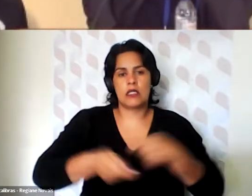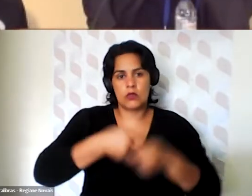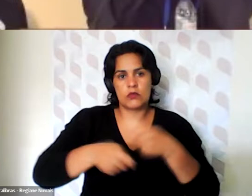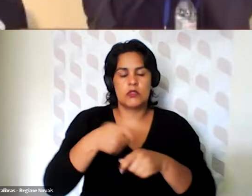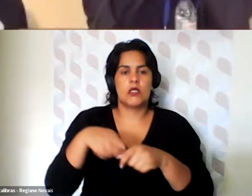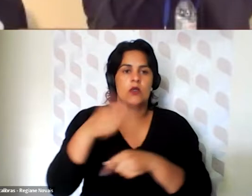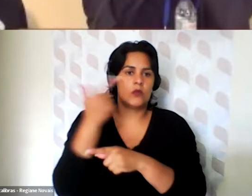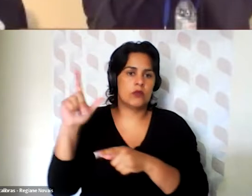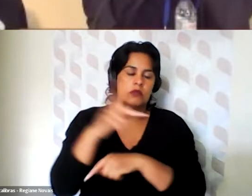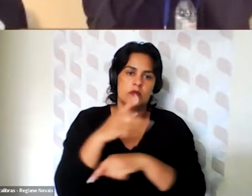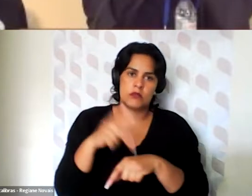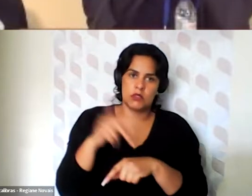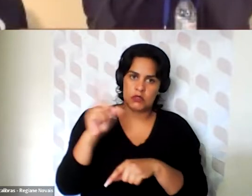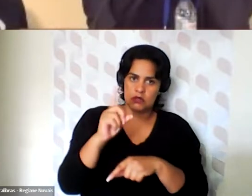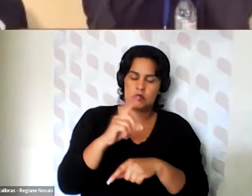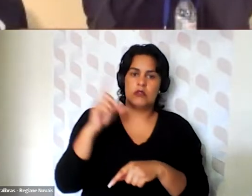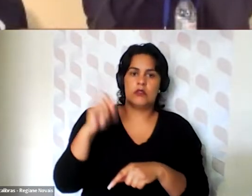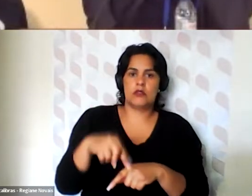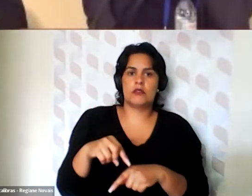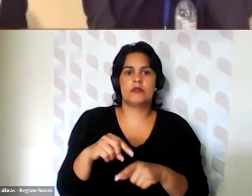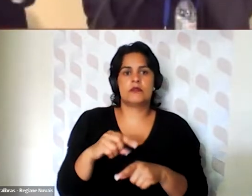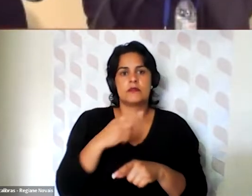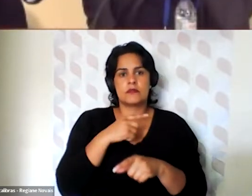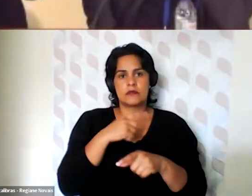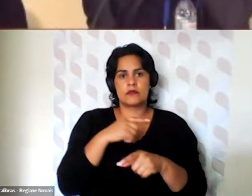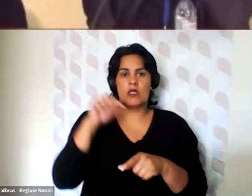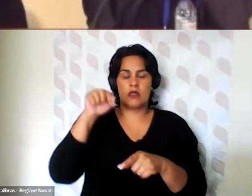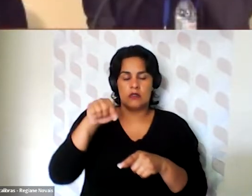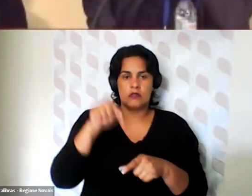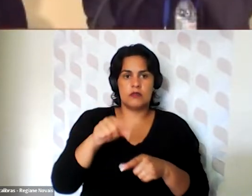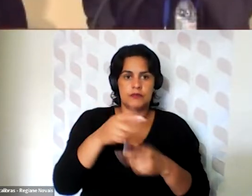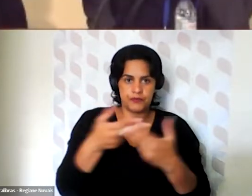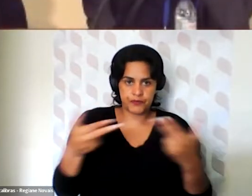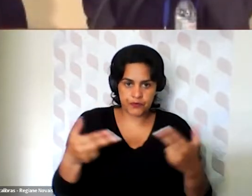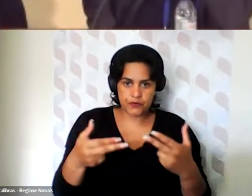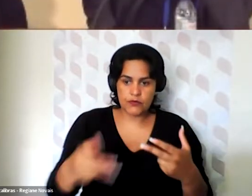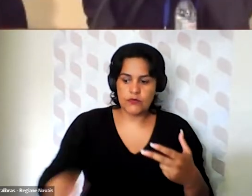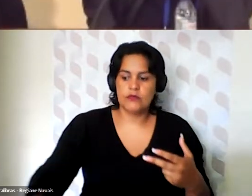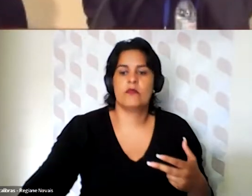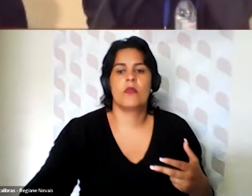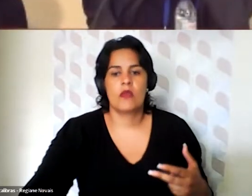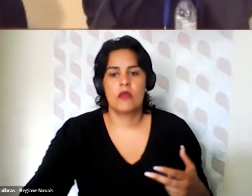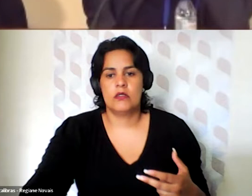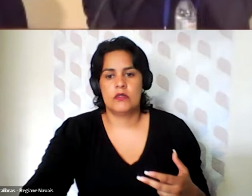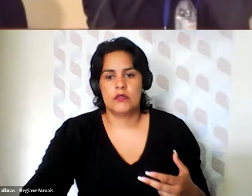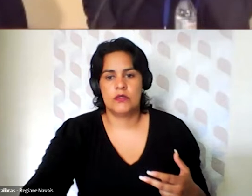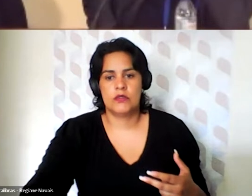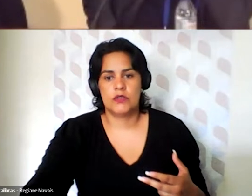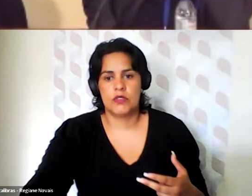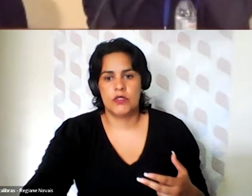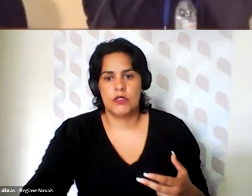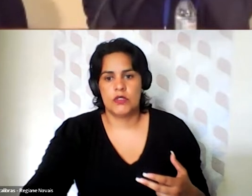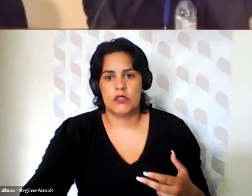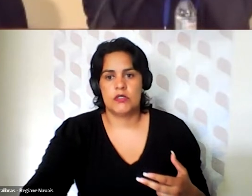Assim, dizer, não tem nenhum impacto político? Tem. Né? Você vai estar ali compartilhando visões com países